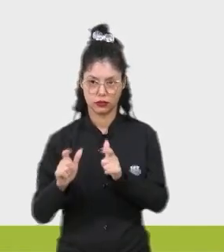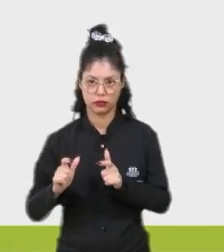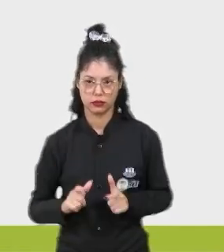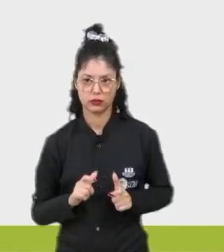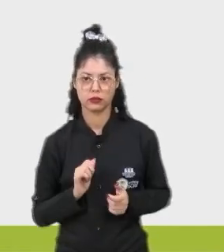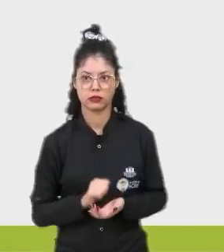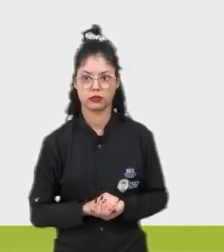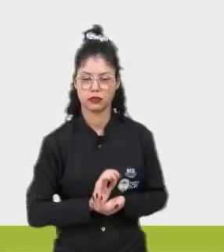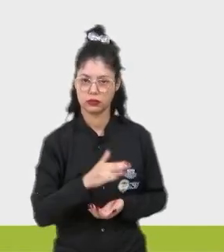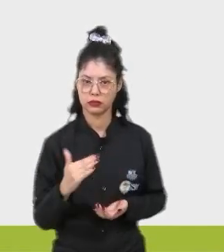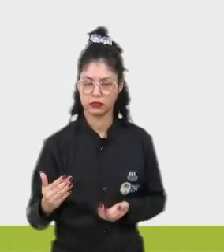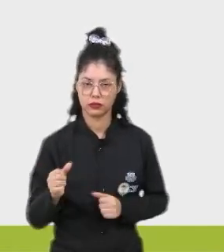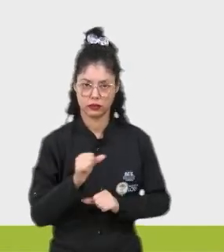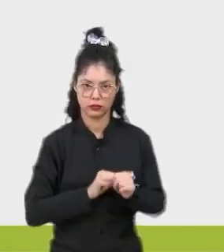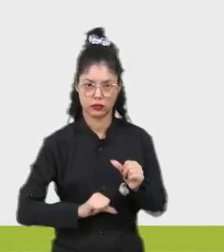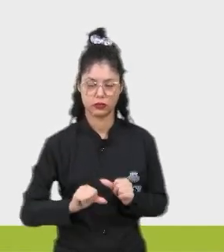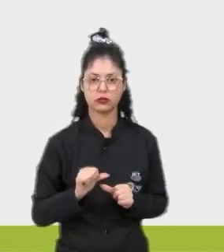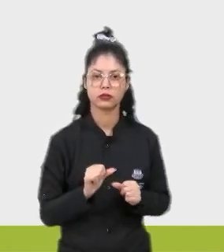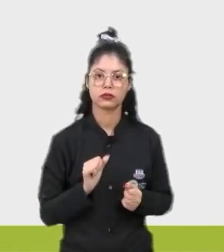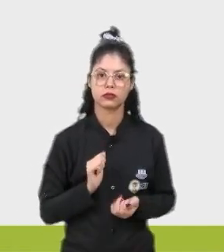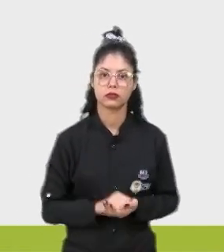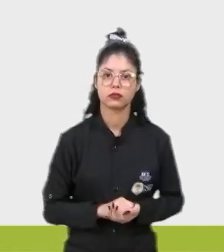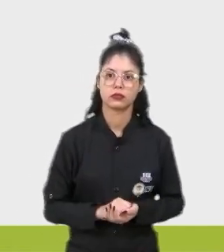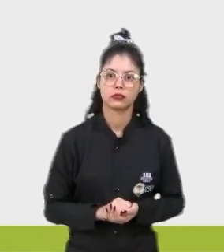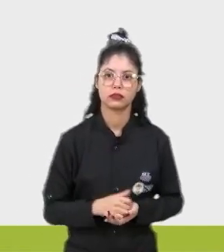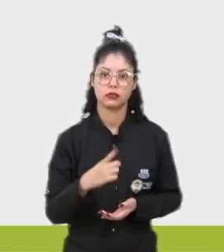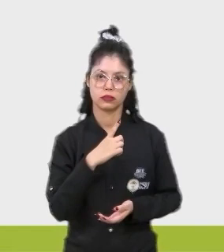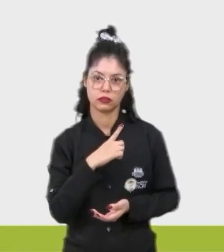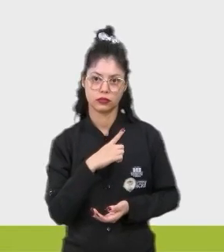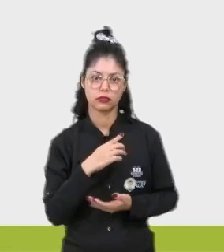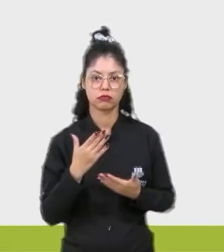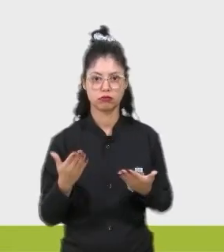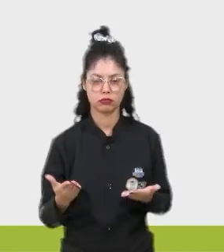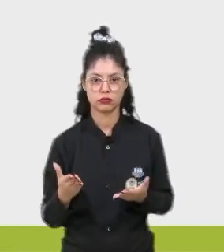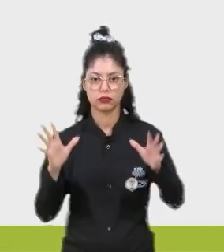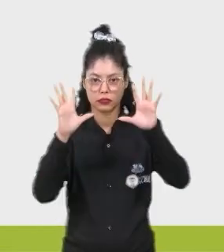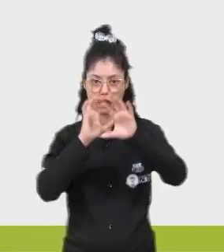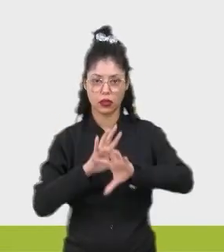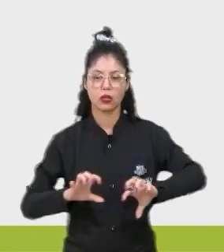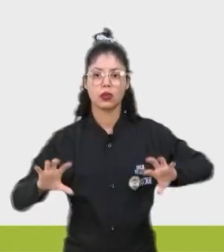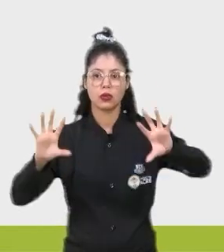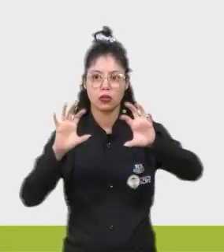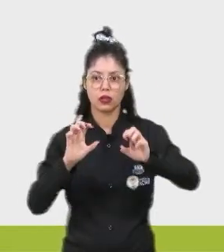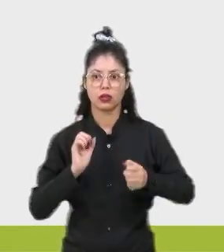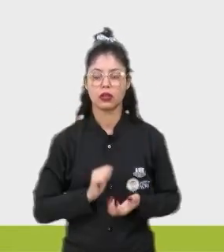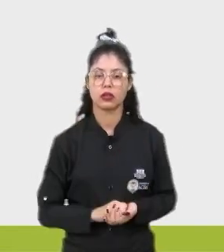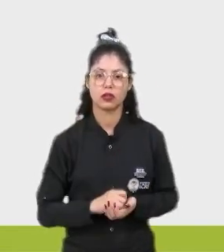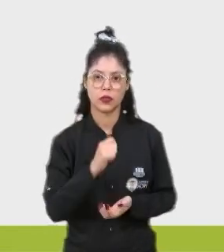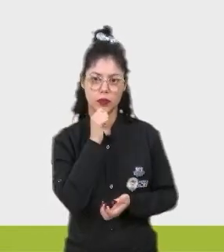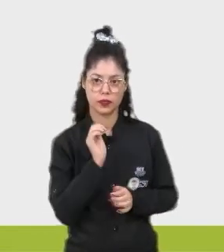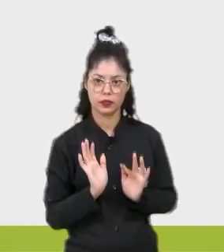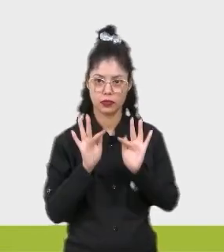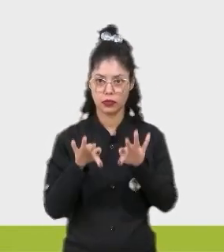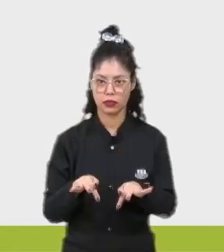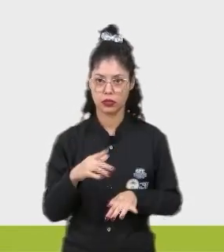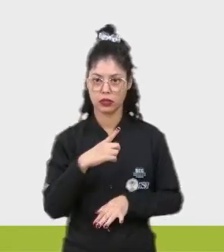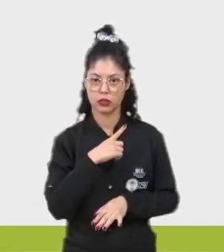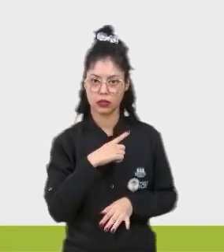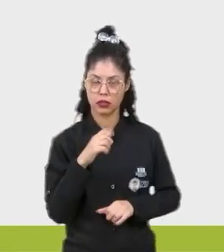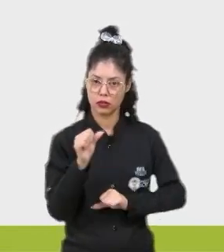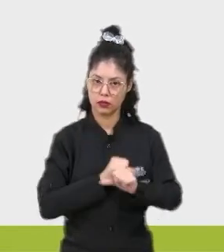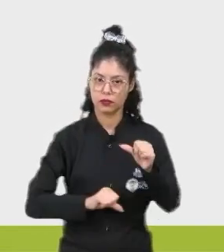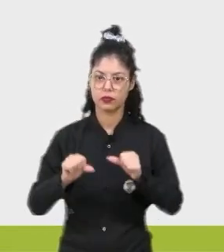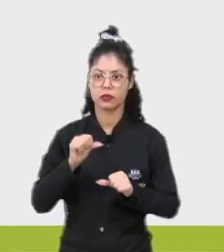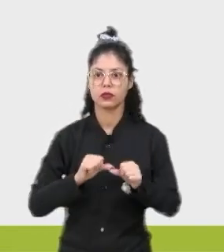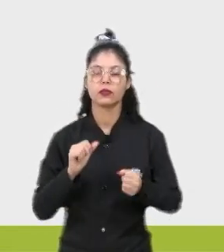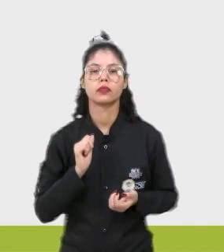localidade. Então, quando você muda essa localidade, né, que você está, do ar para a água, enfim, temos ali uma